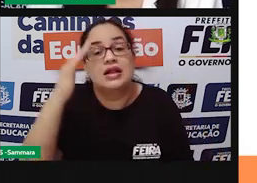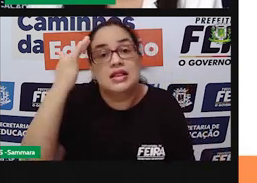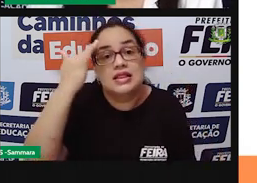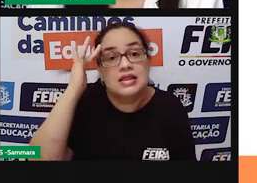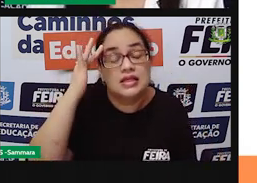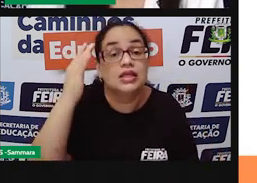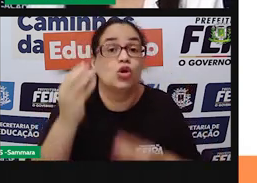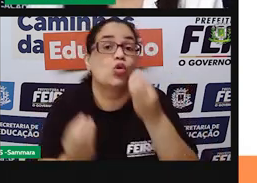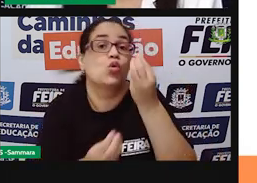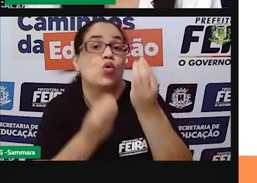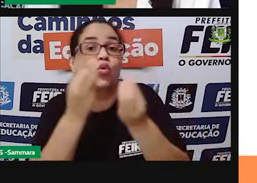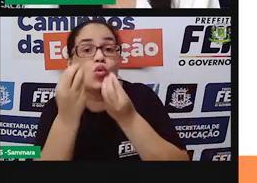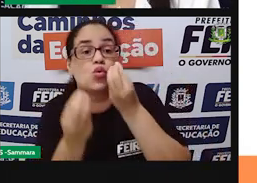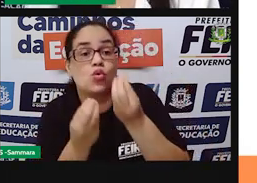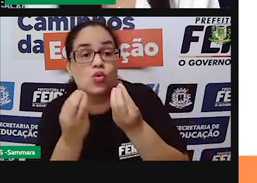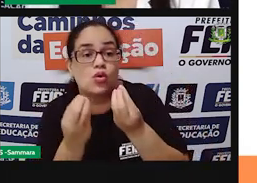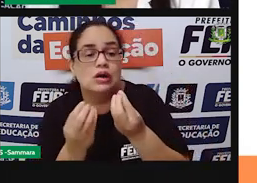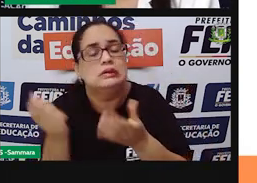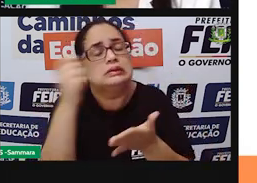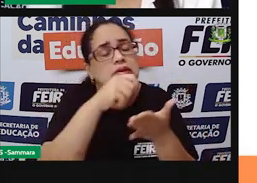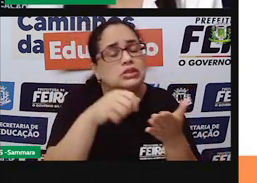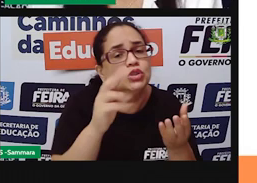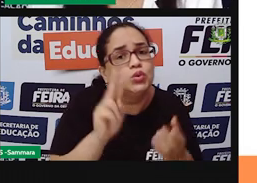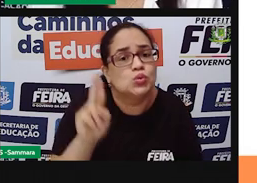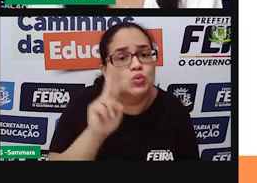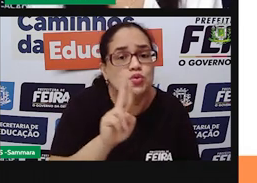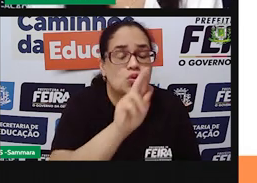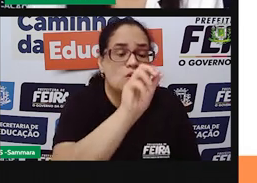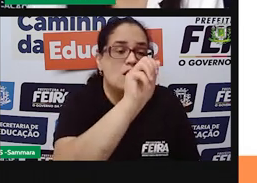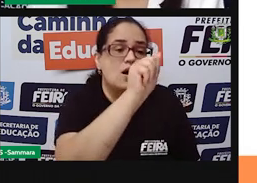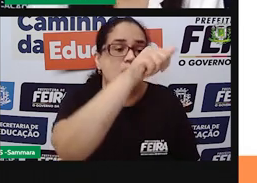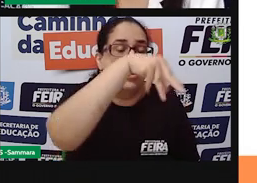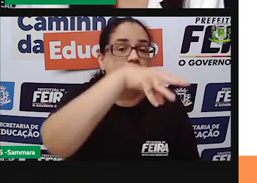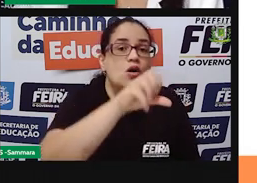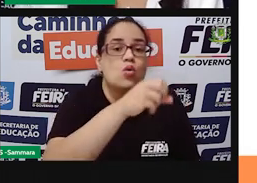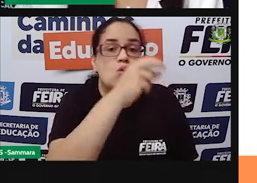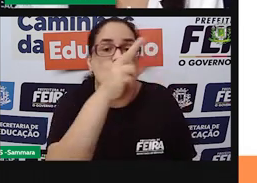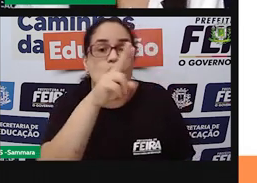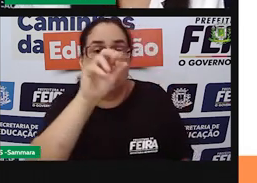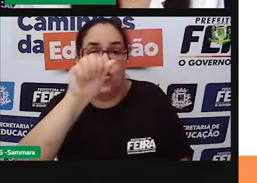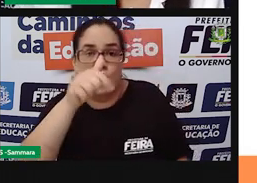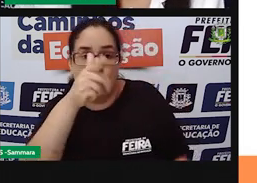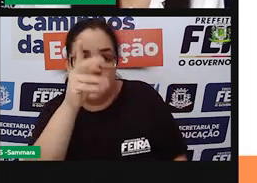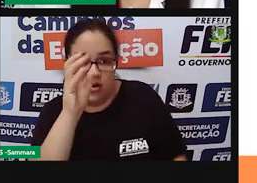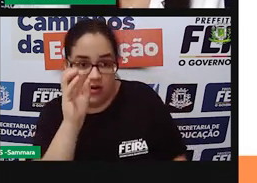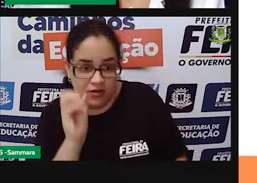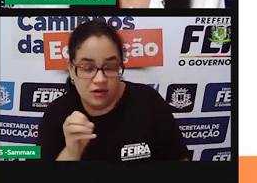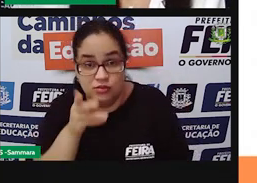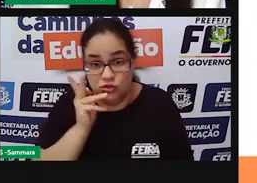aí como é que eu sei se eu uso an ou se eu uso ão. Vamos lá?